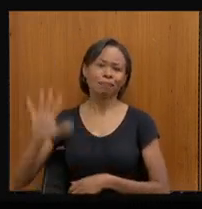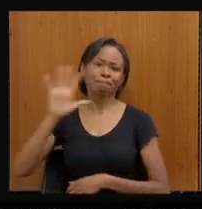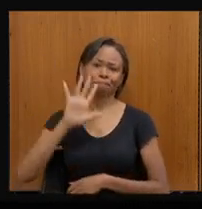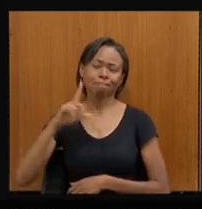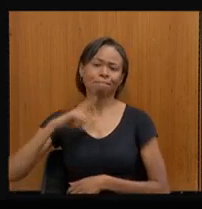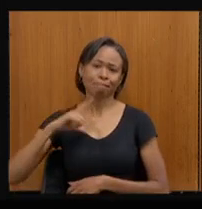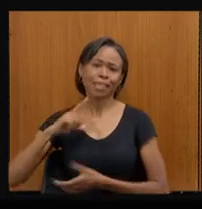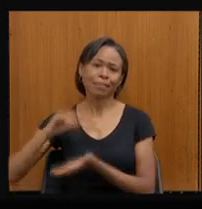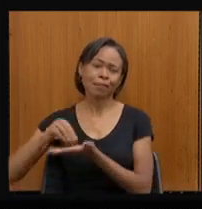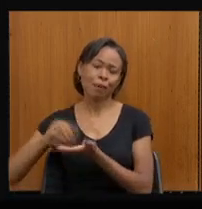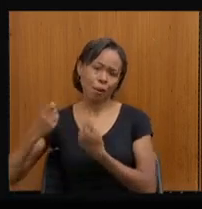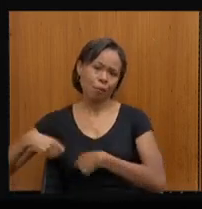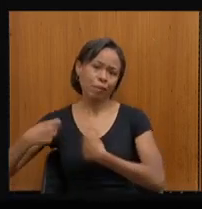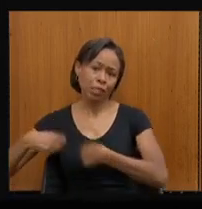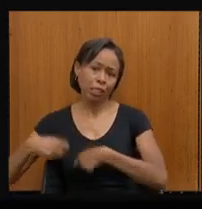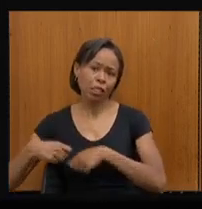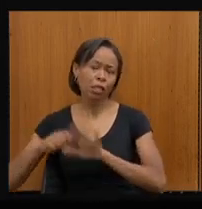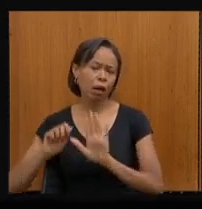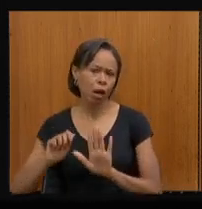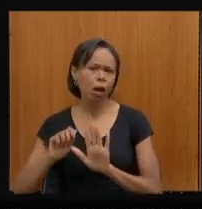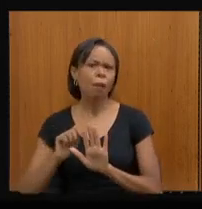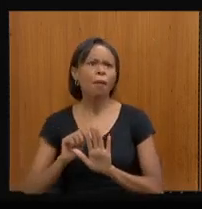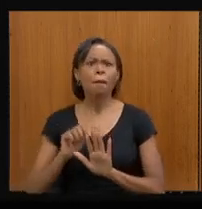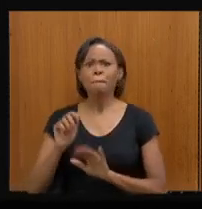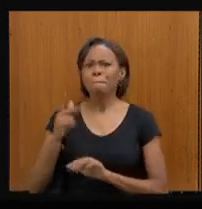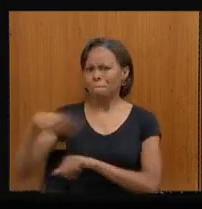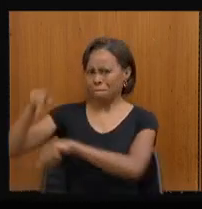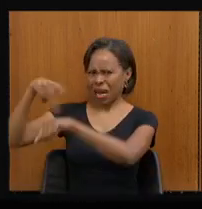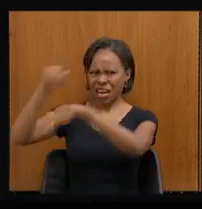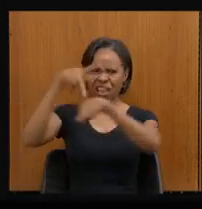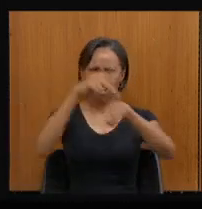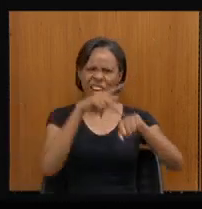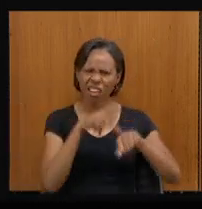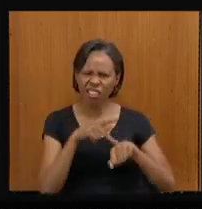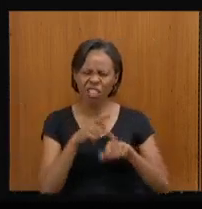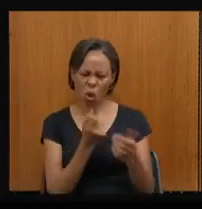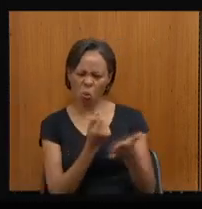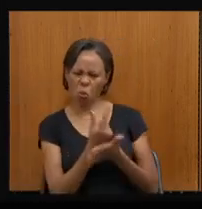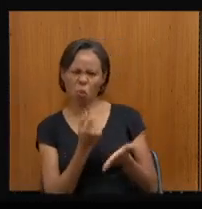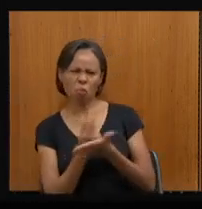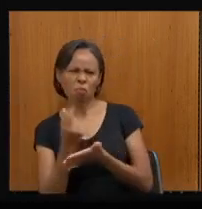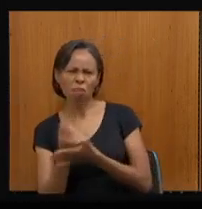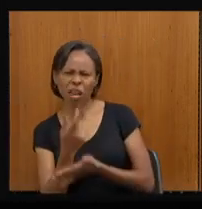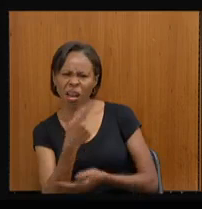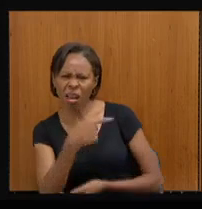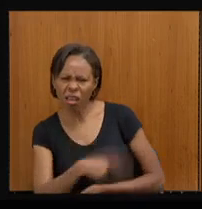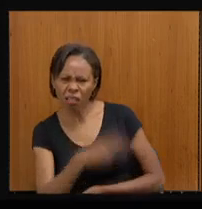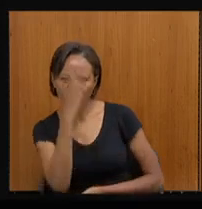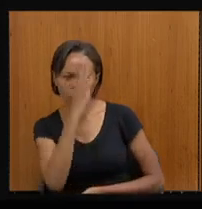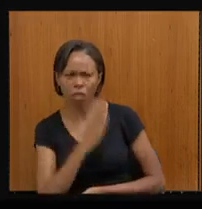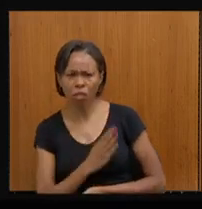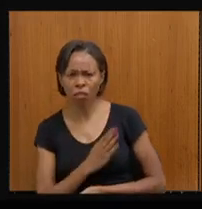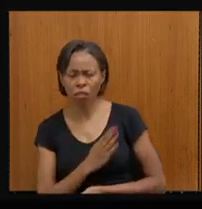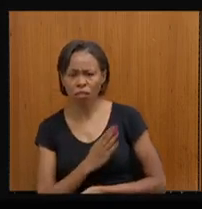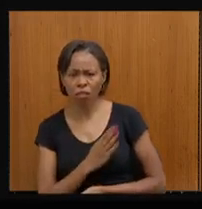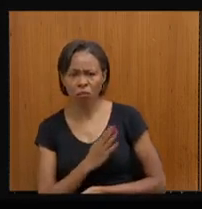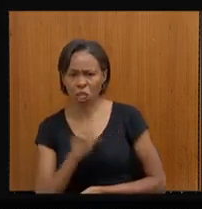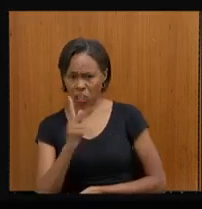nenhum país e ela manhã já falou isso nem um país vai comprar do Brasil